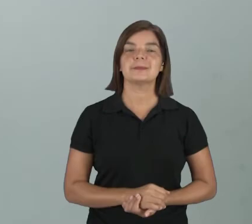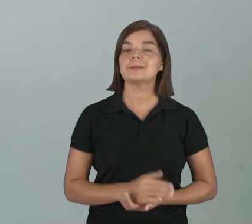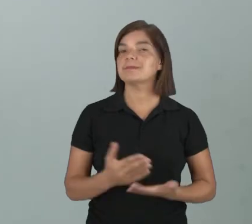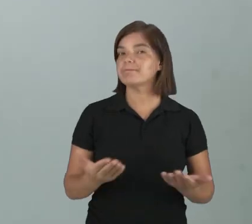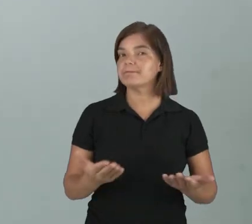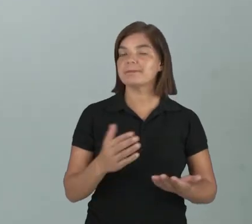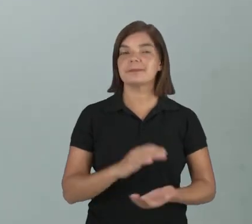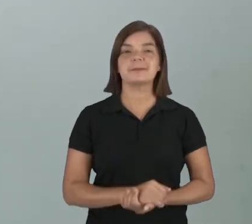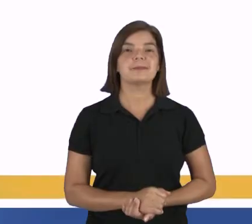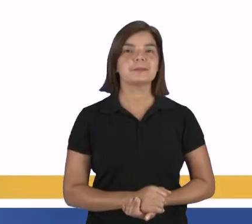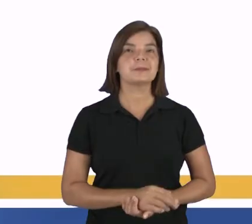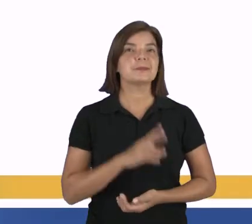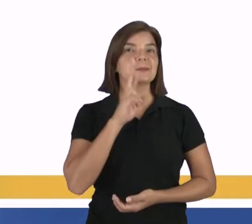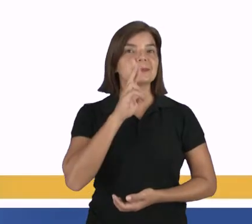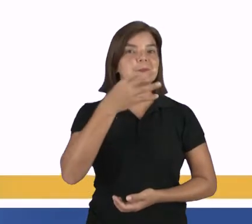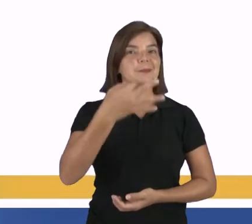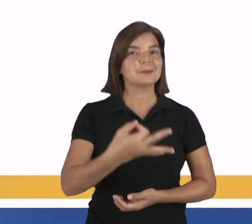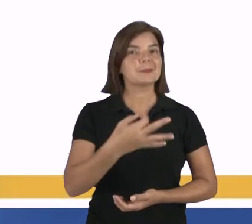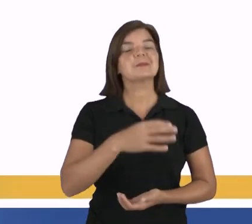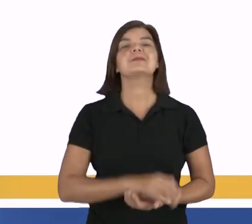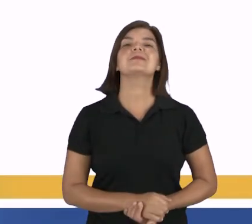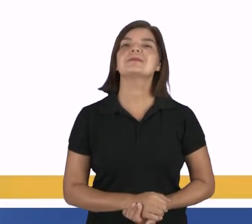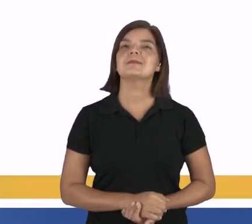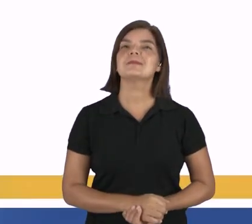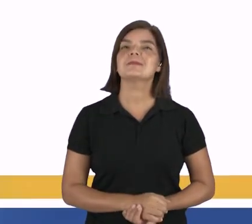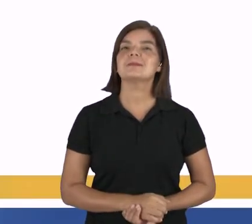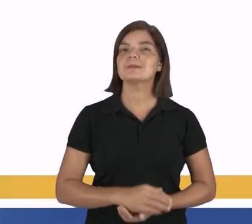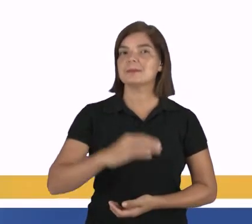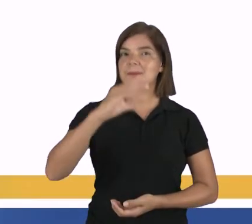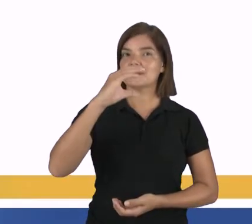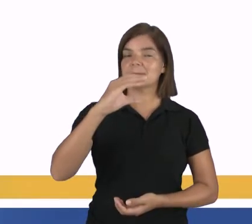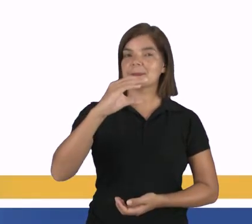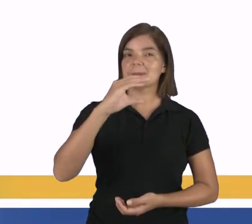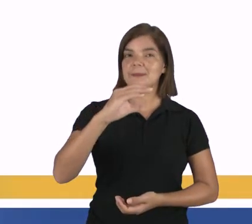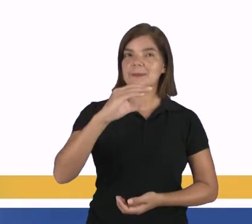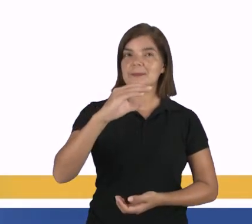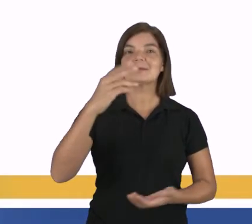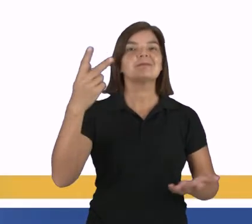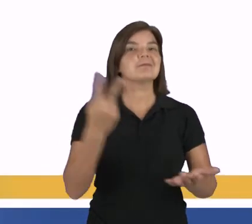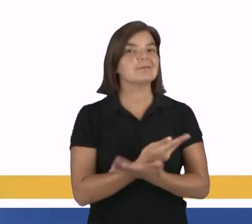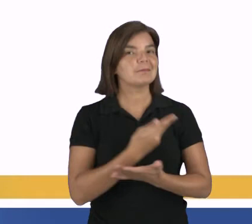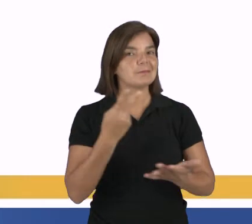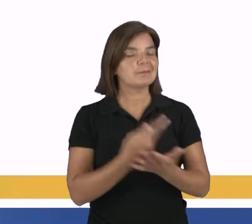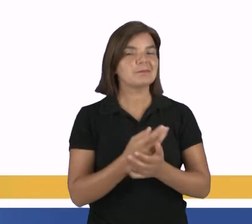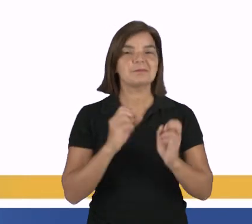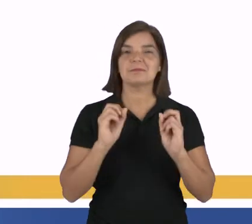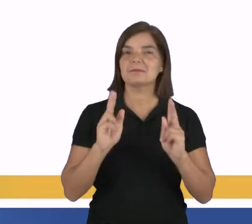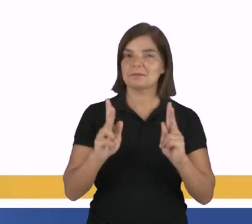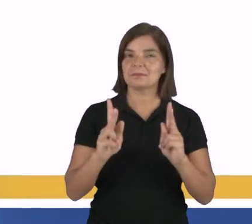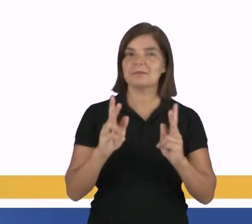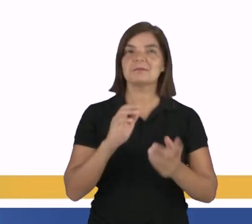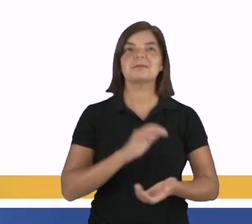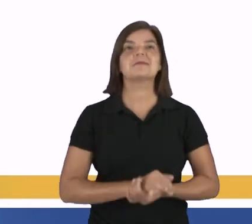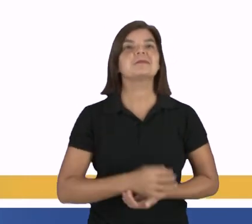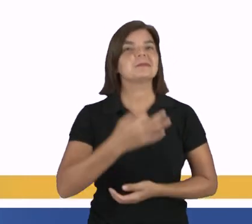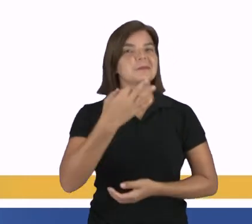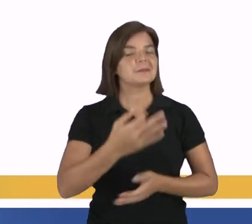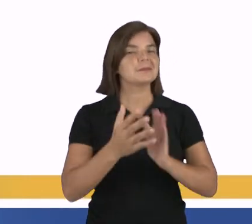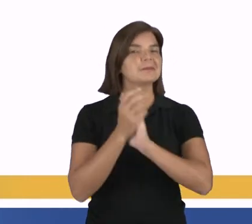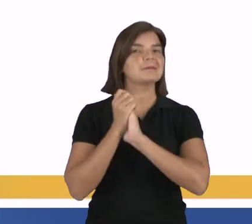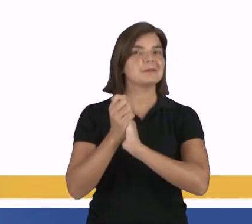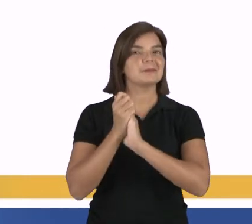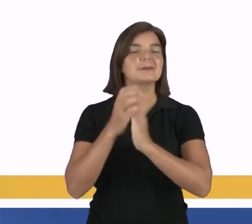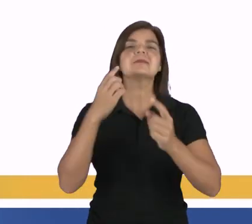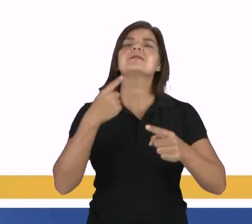E aí? Qual a opinião de vocês? Se vocês disseram que a letra C está errada, ok, congratulations,